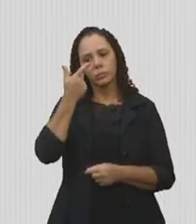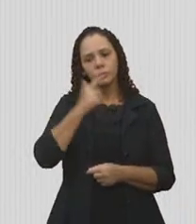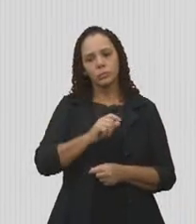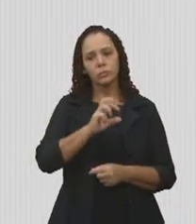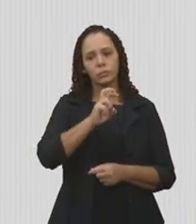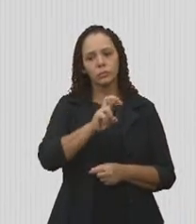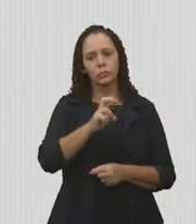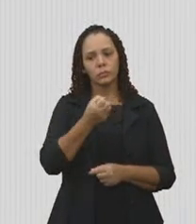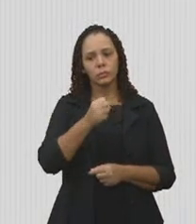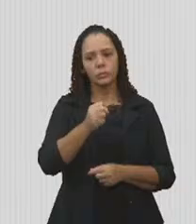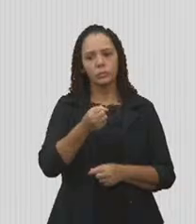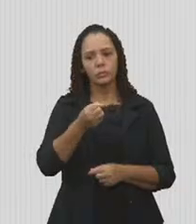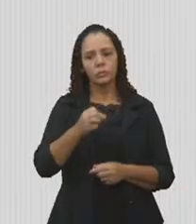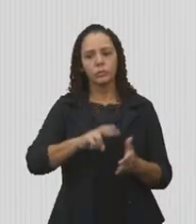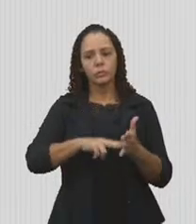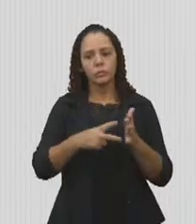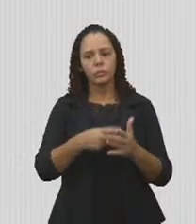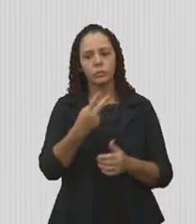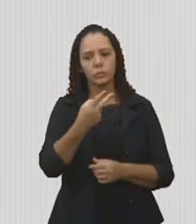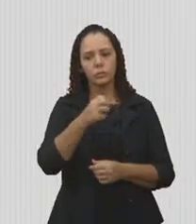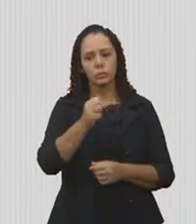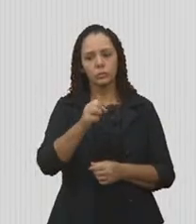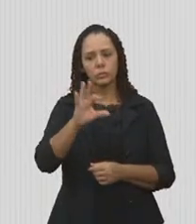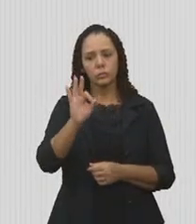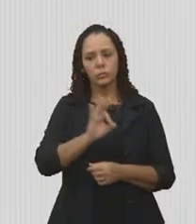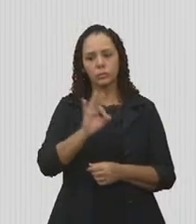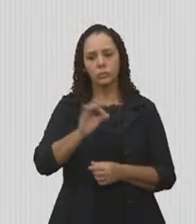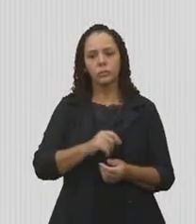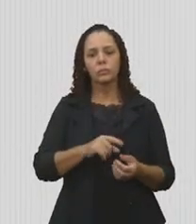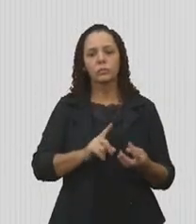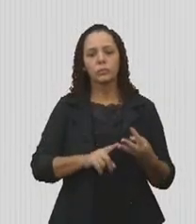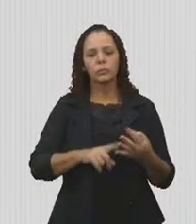que é 28%. O IPTU, temos